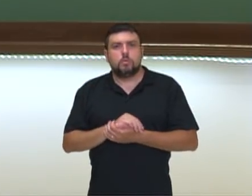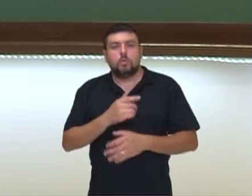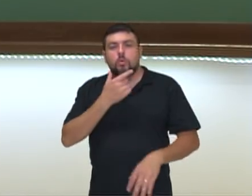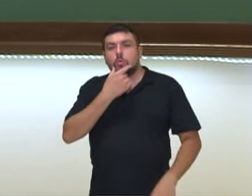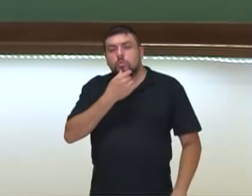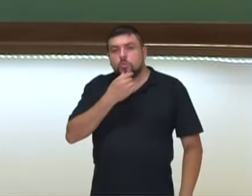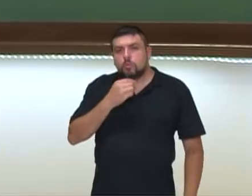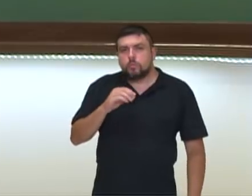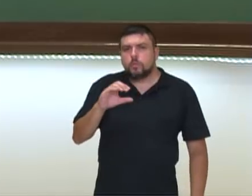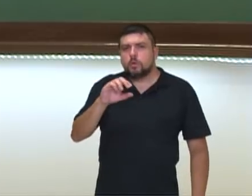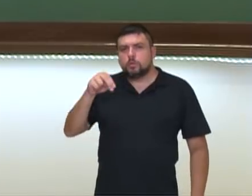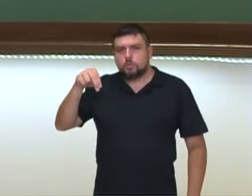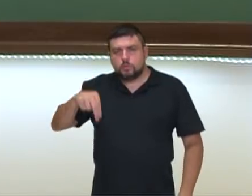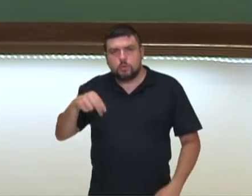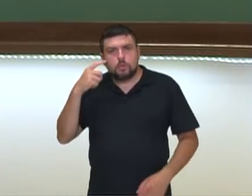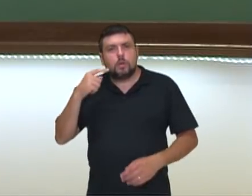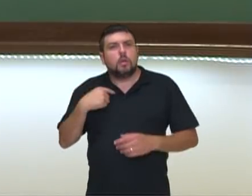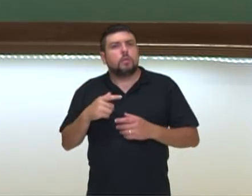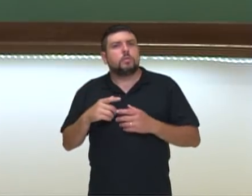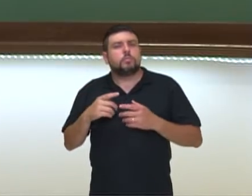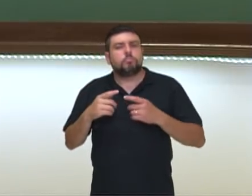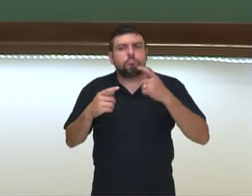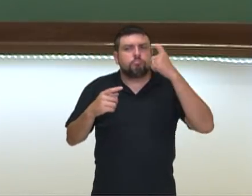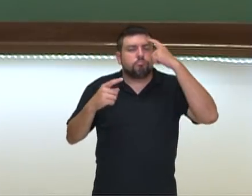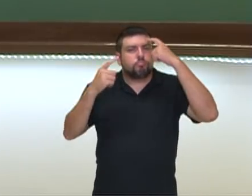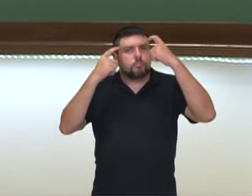para dentro do esporte, ali para dentro